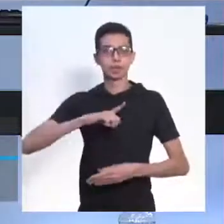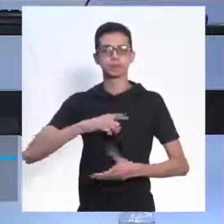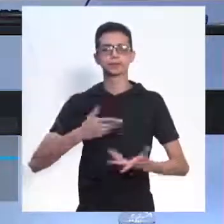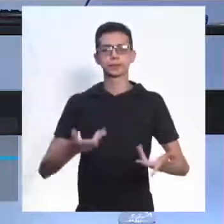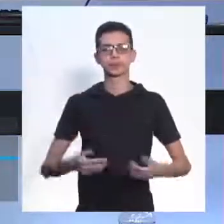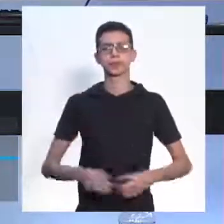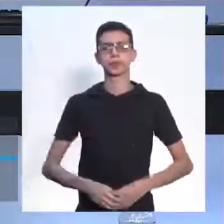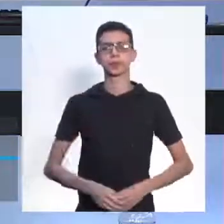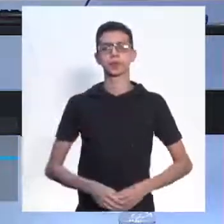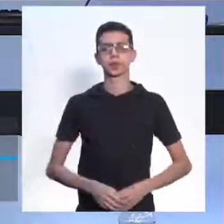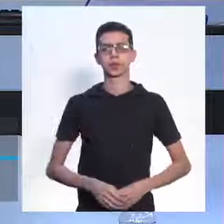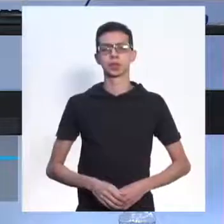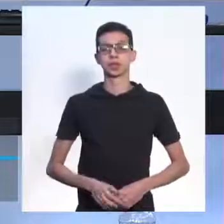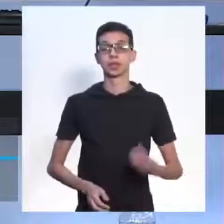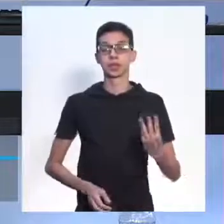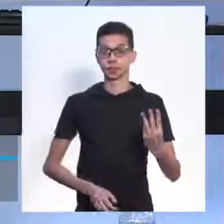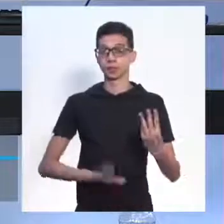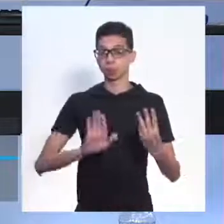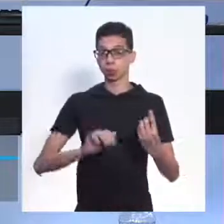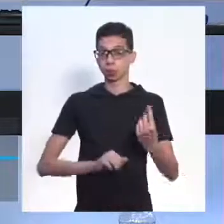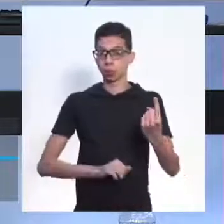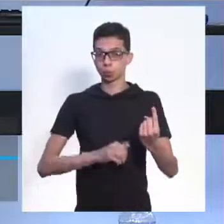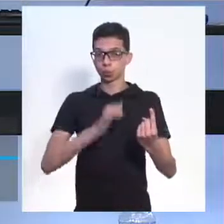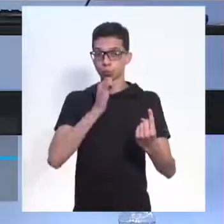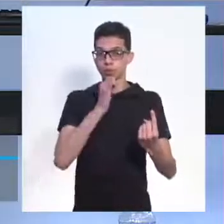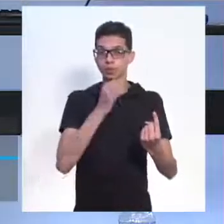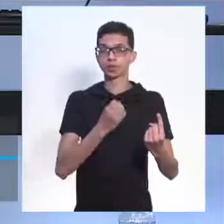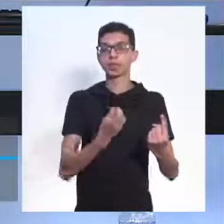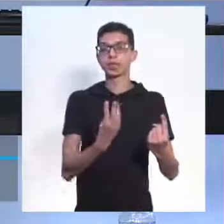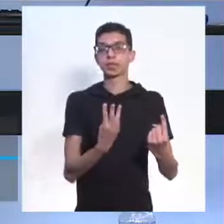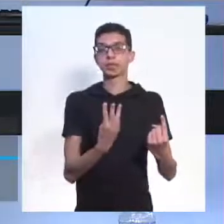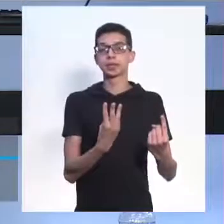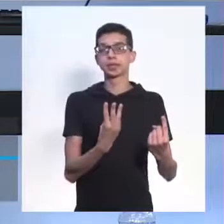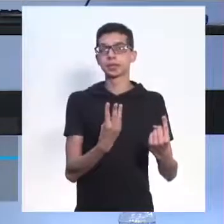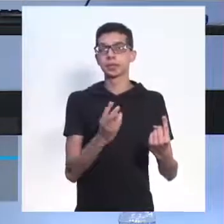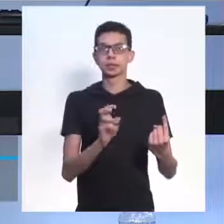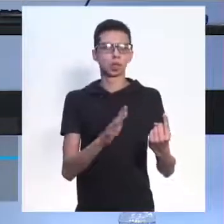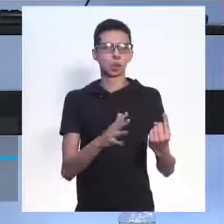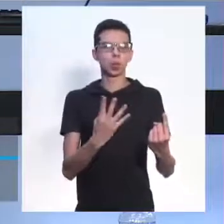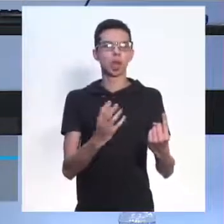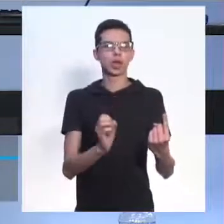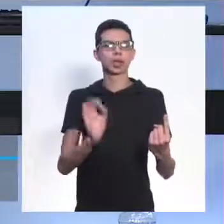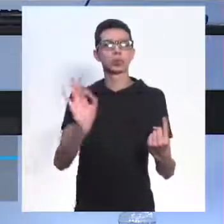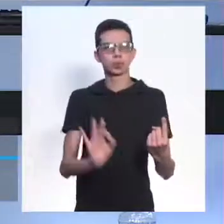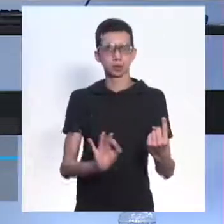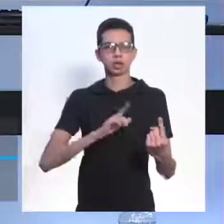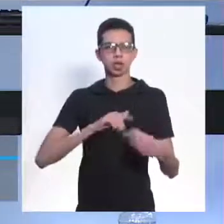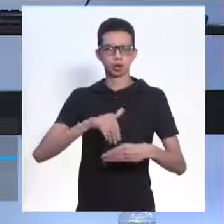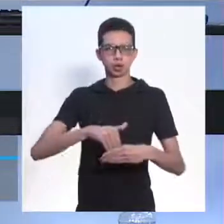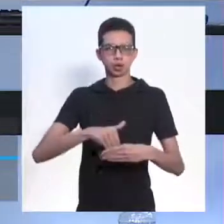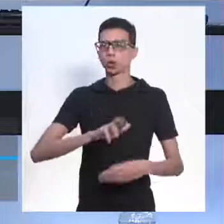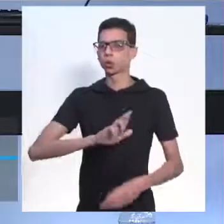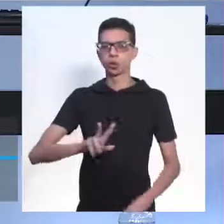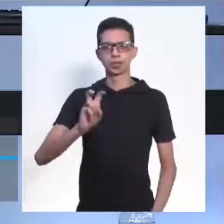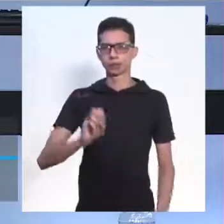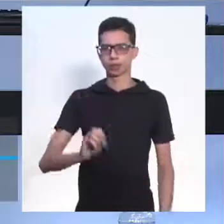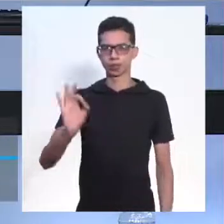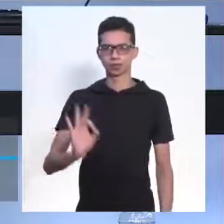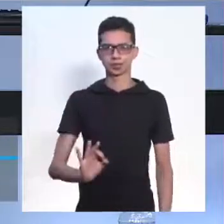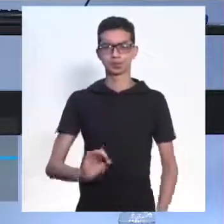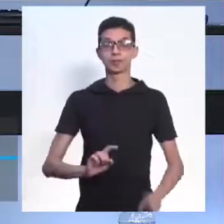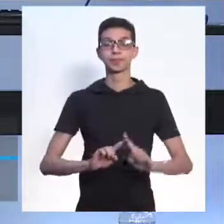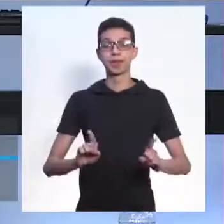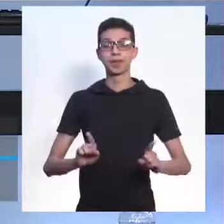deles em sua maioria ganhou 35 40 porcento dos votos não é 50 por cento